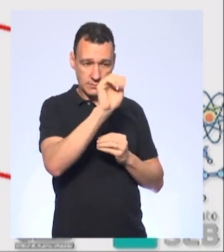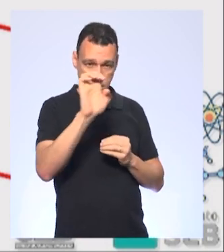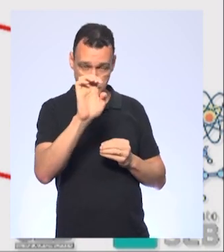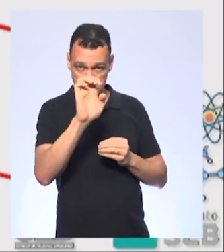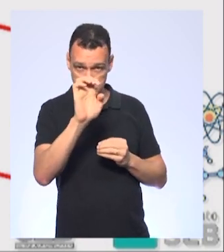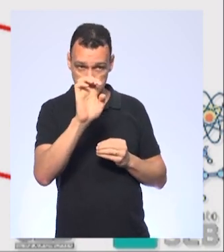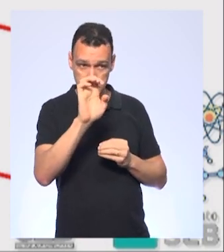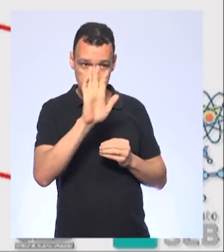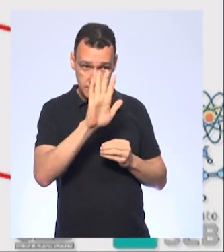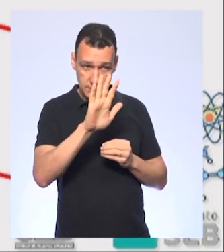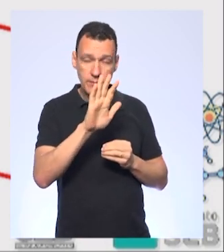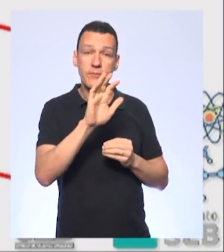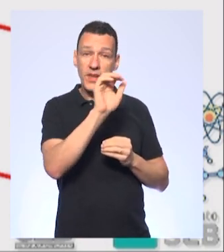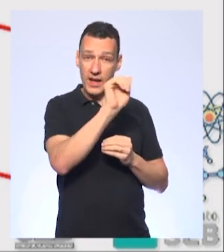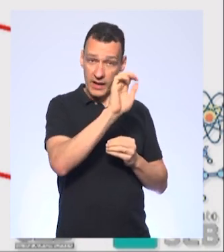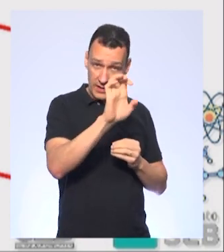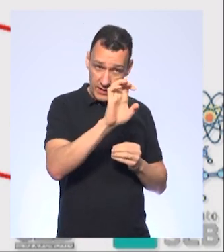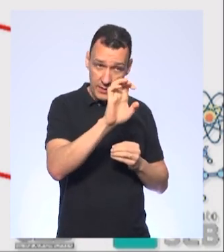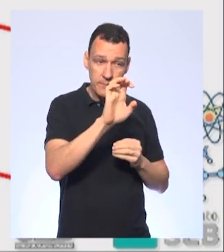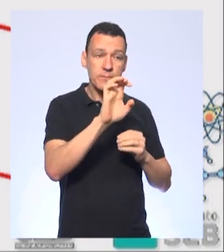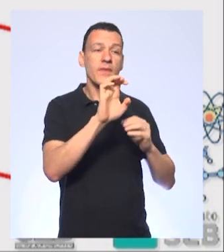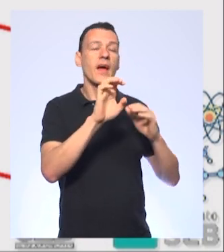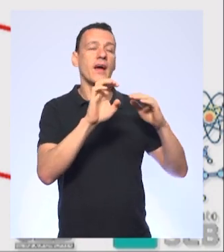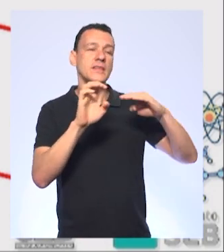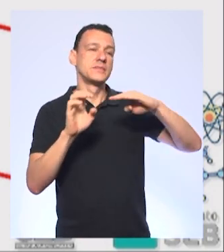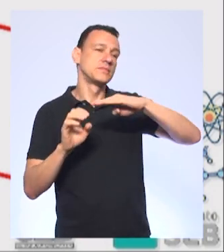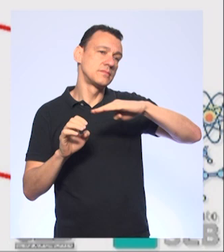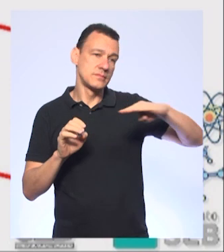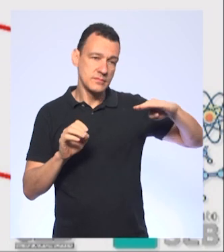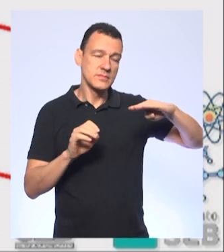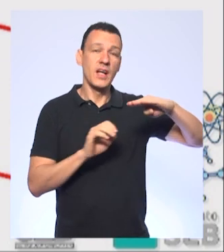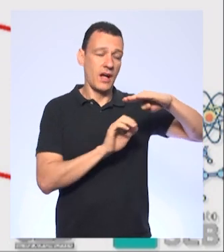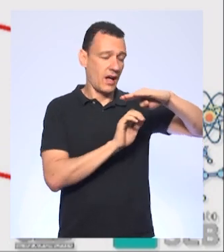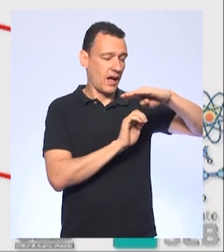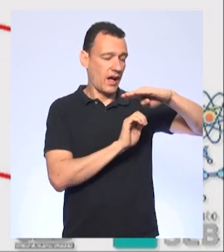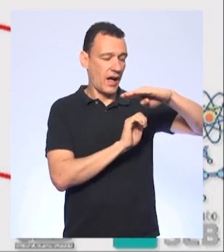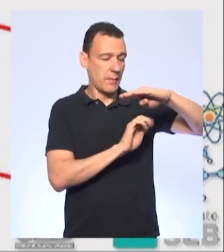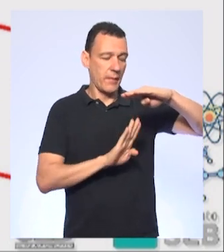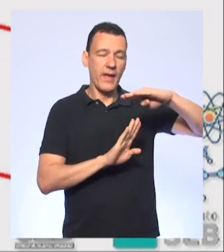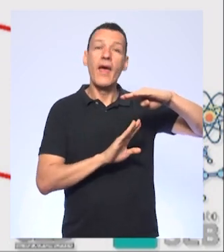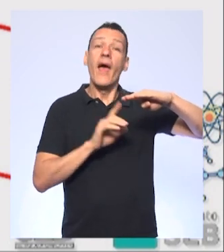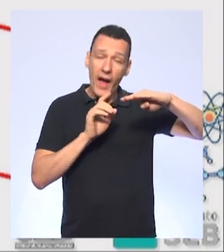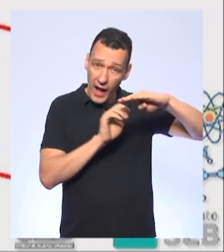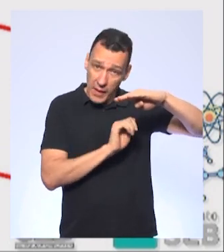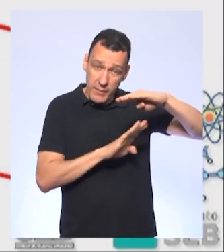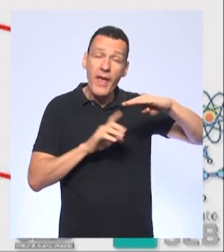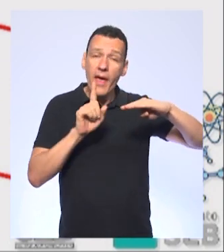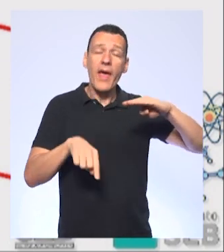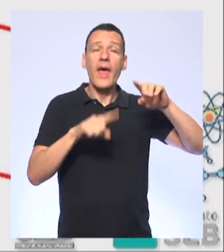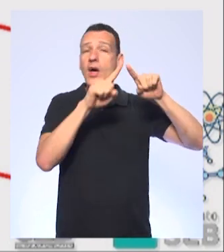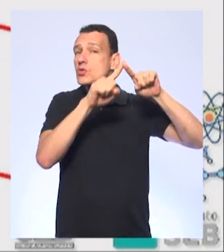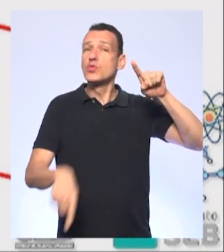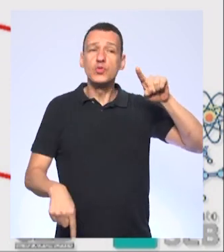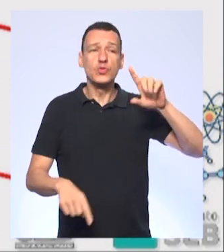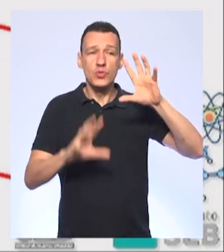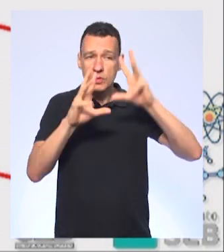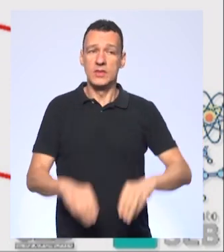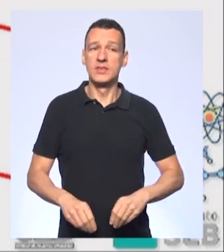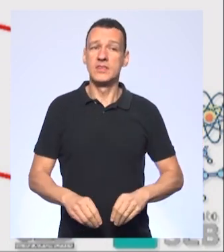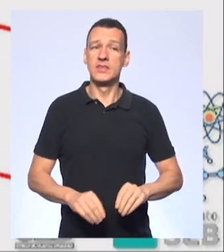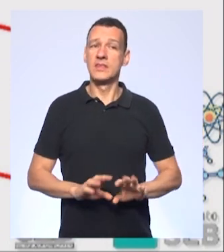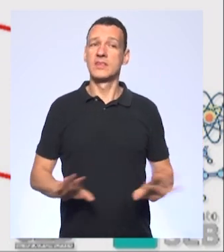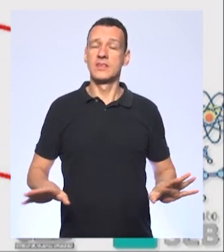AE está para o segmento todo AB. Viu o que eu fiz?